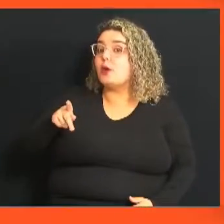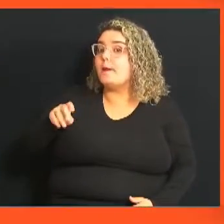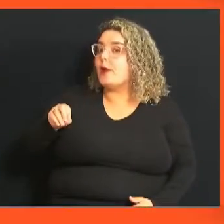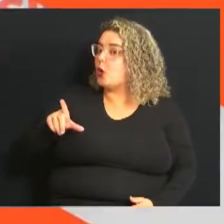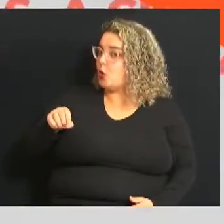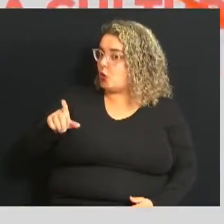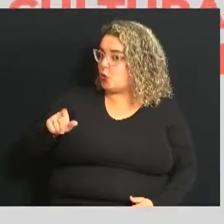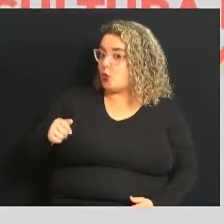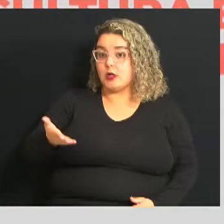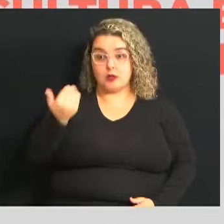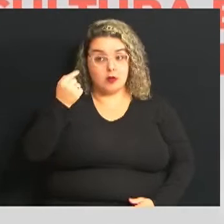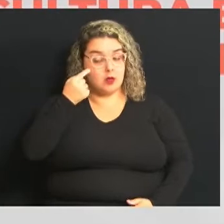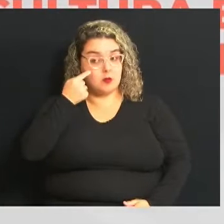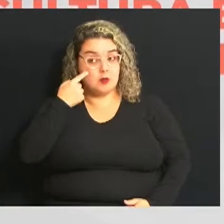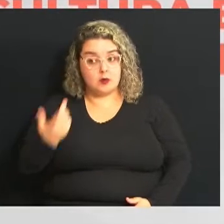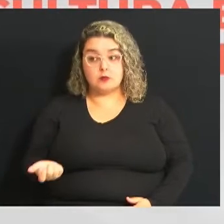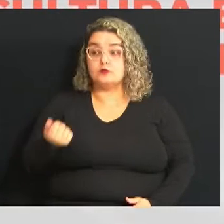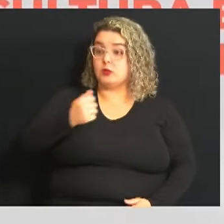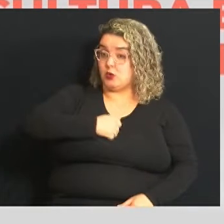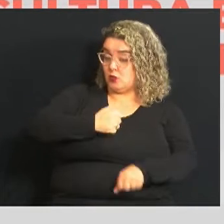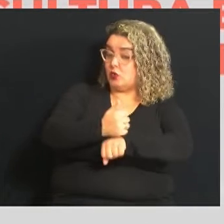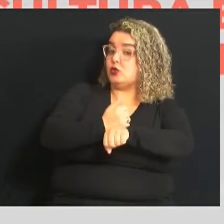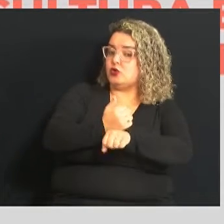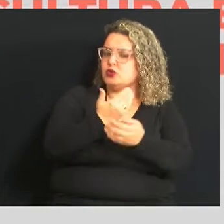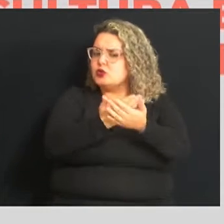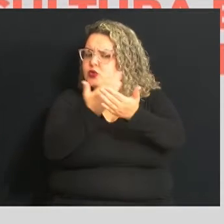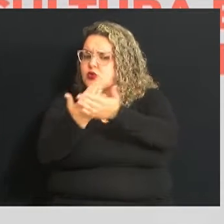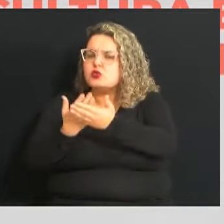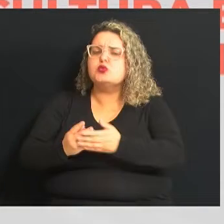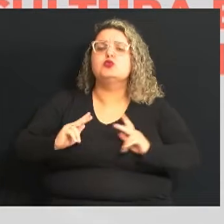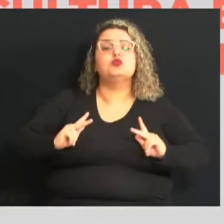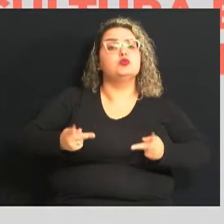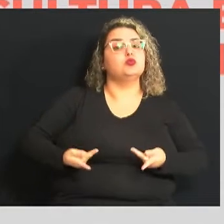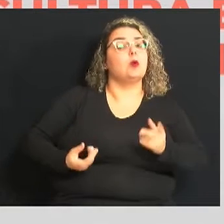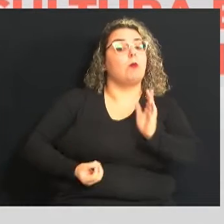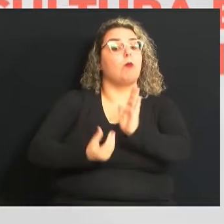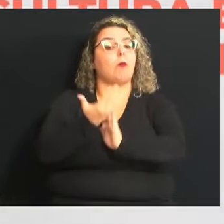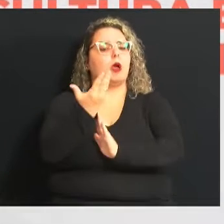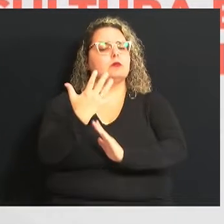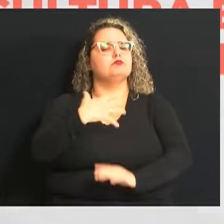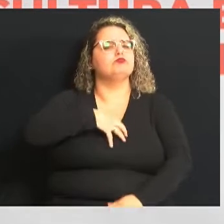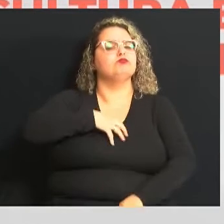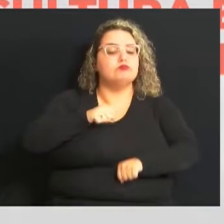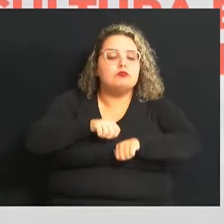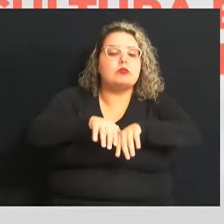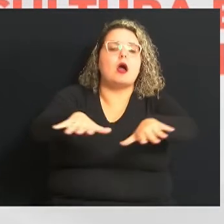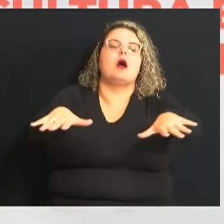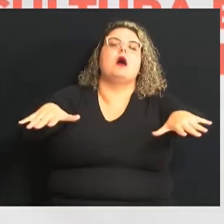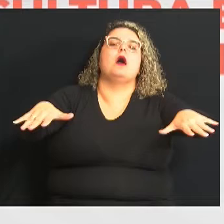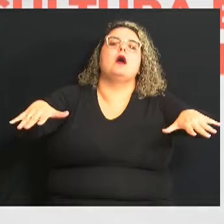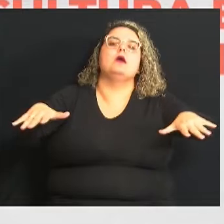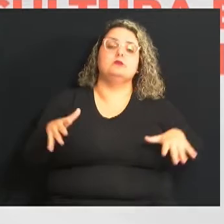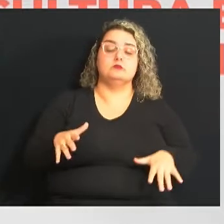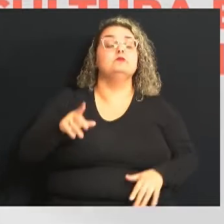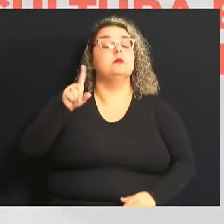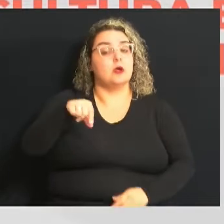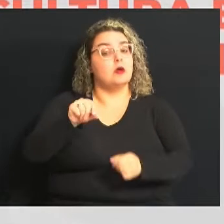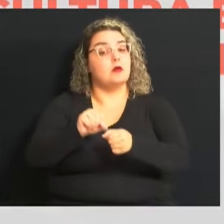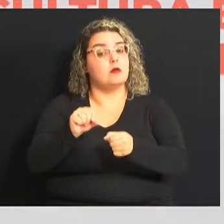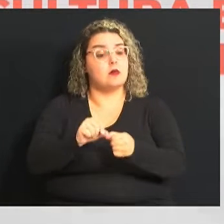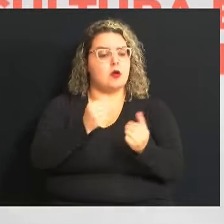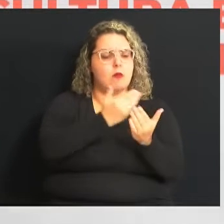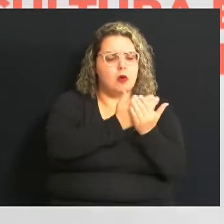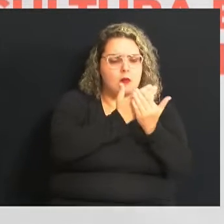bora! O antropólogo estuda o ser humano e a origem dele de maneira abrangente. São realizados